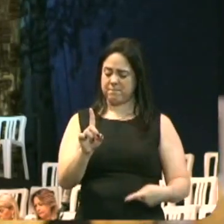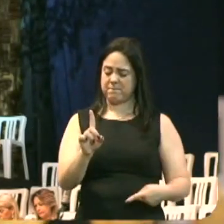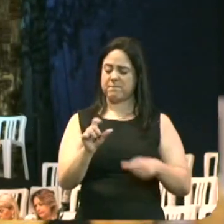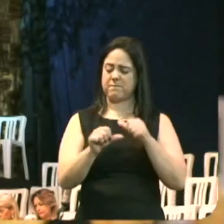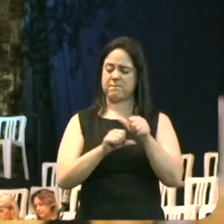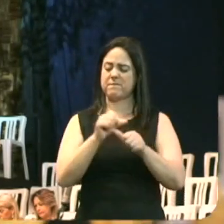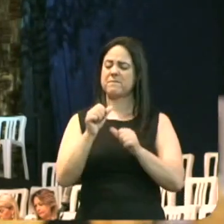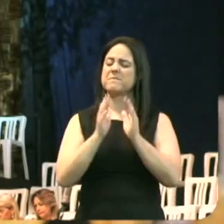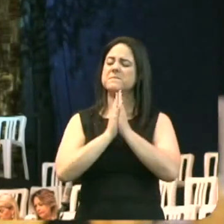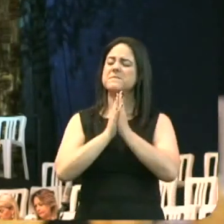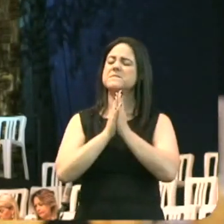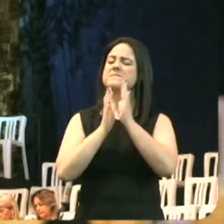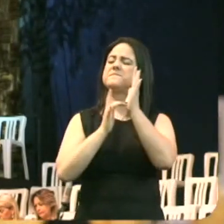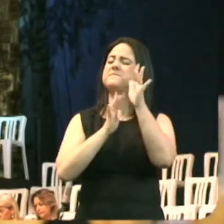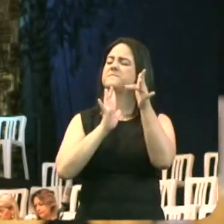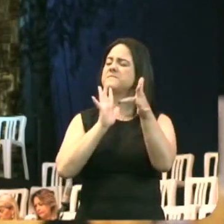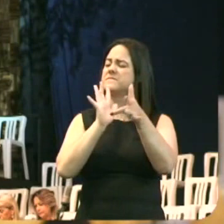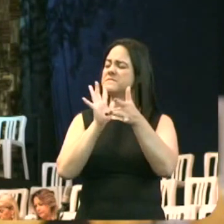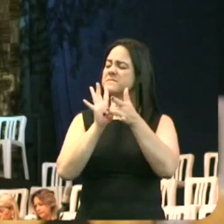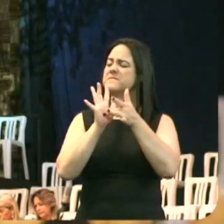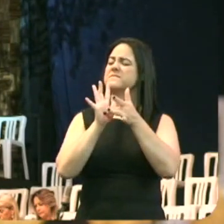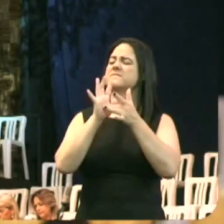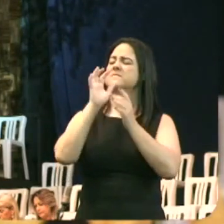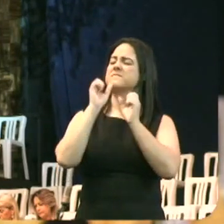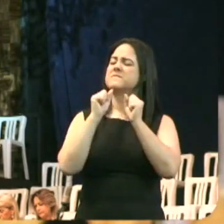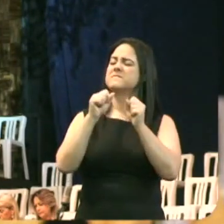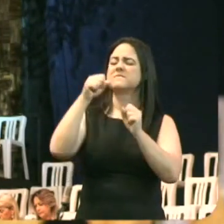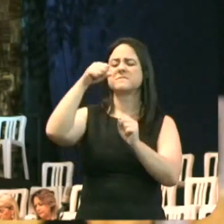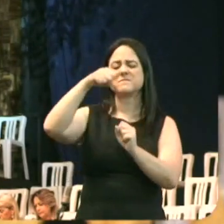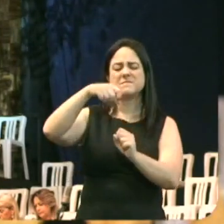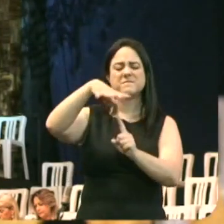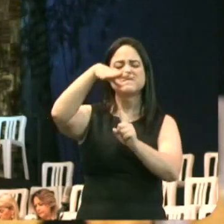pedir: Jesus, ilumina,